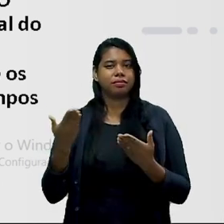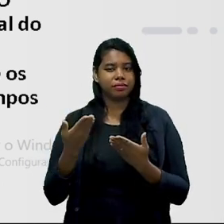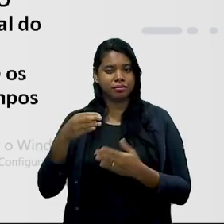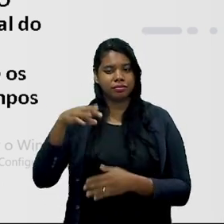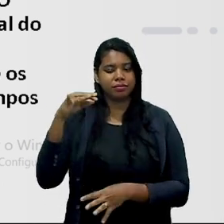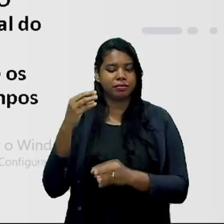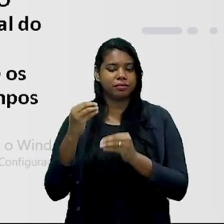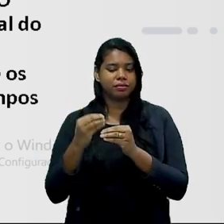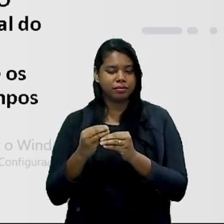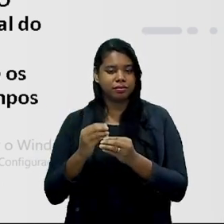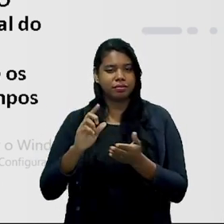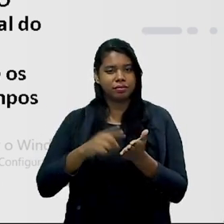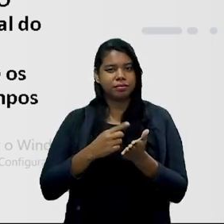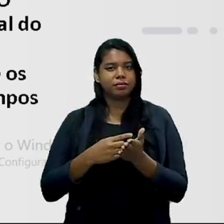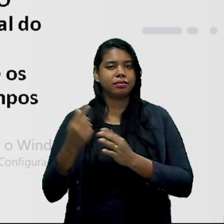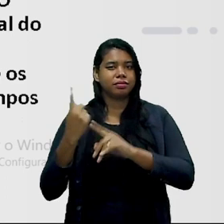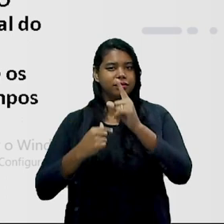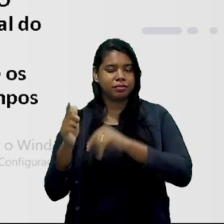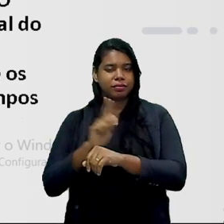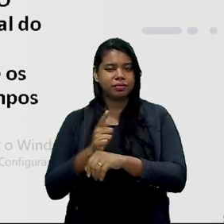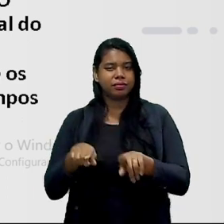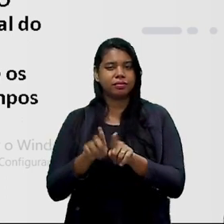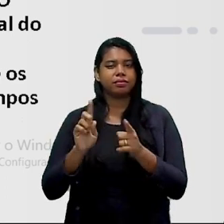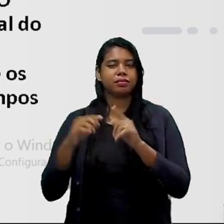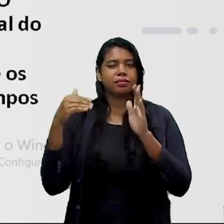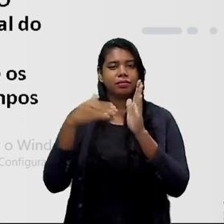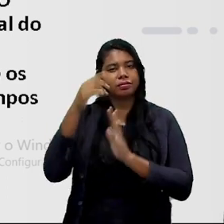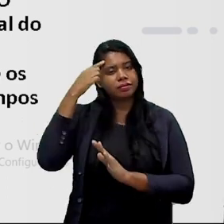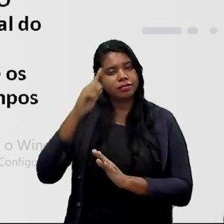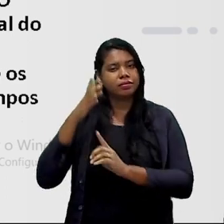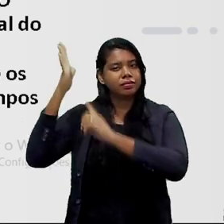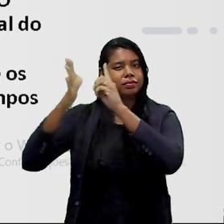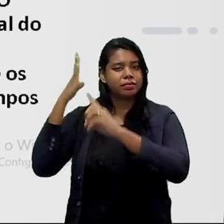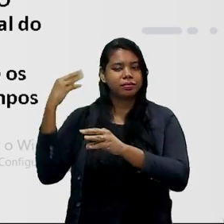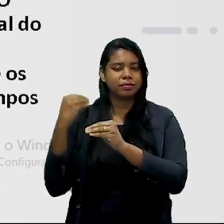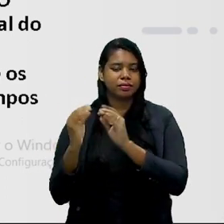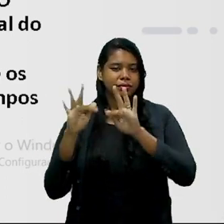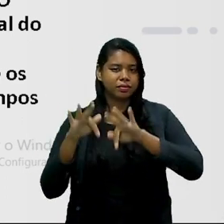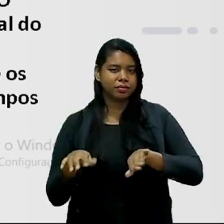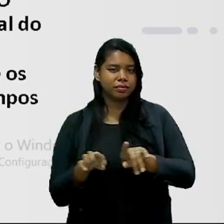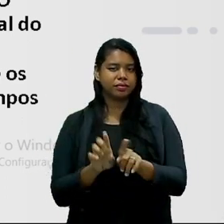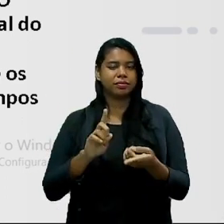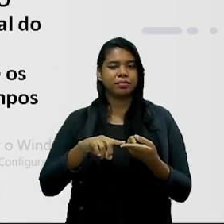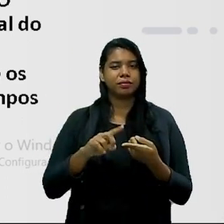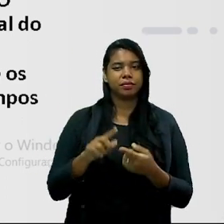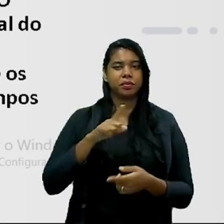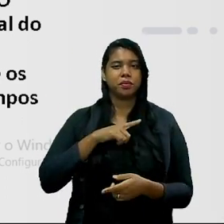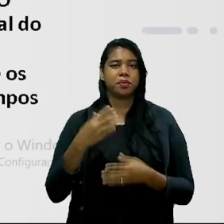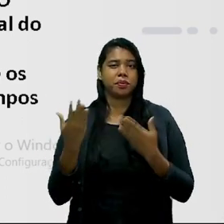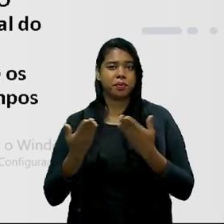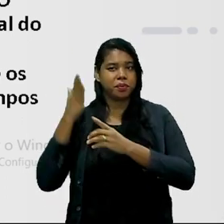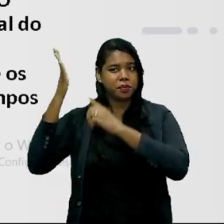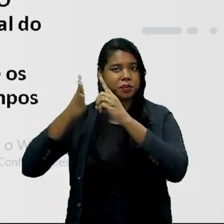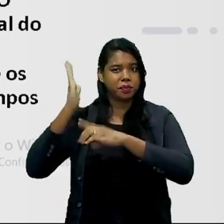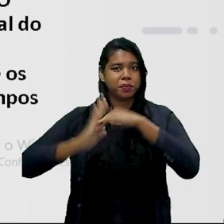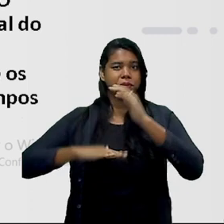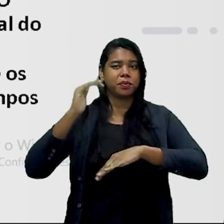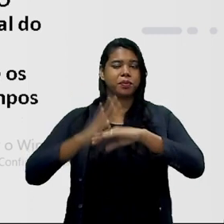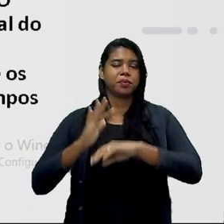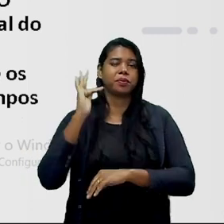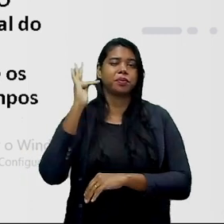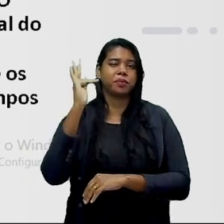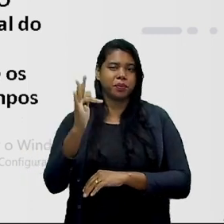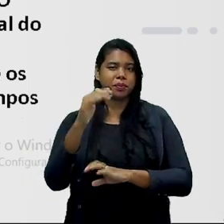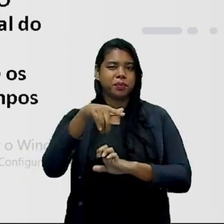Money, Gestão Financeira. E amanhã é o nosso último dia de evento, fica conosco até o final, que teremos a palestra O Profissional do Futuro,